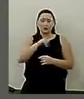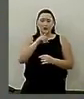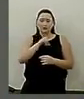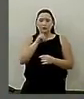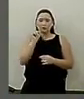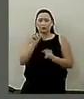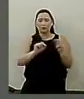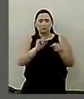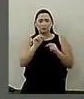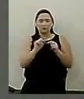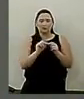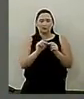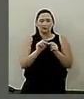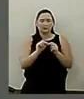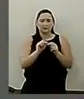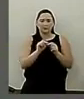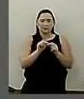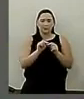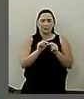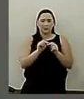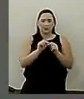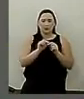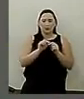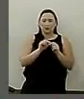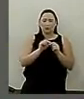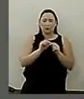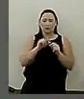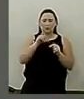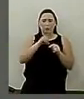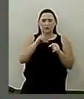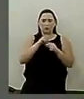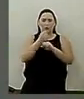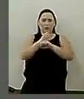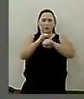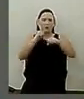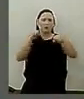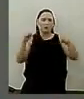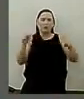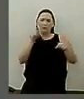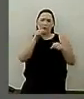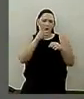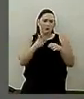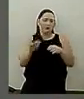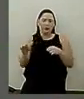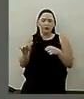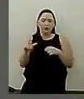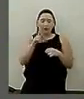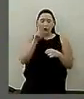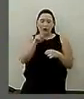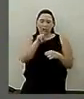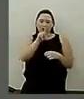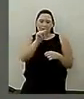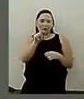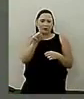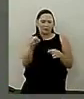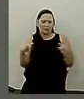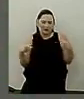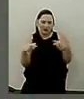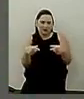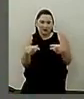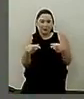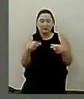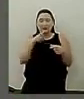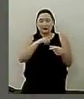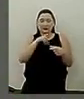tem de longe a imensidão de um mar. É um lago, e um lago muito pequeno,